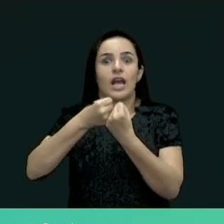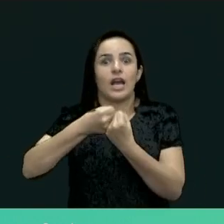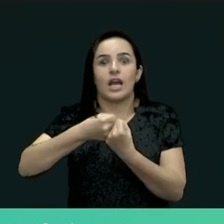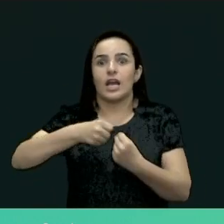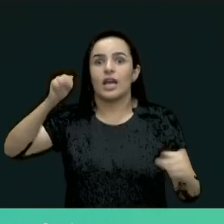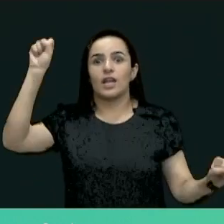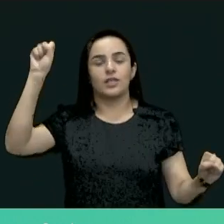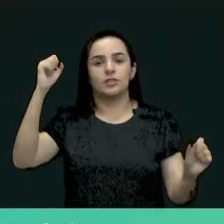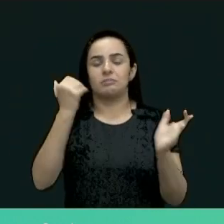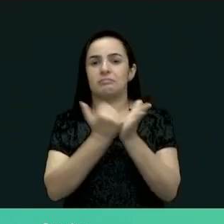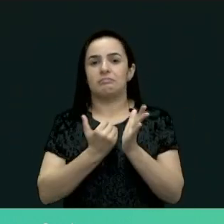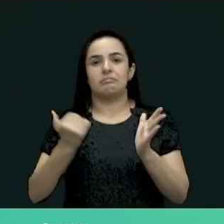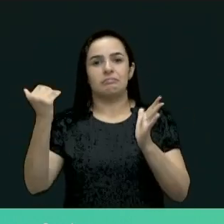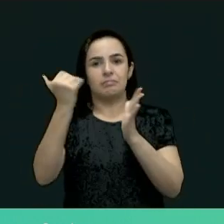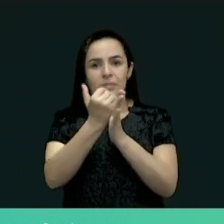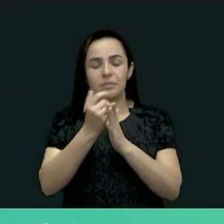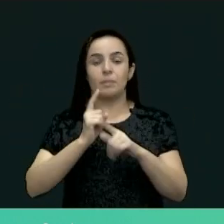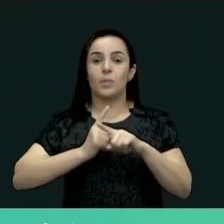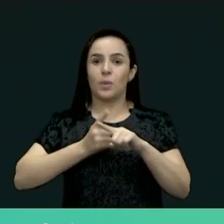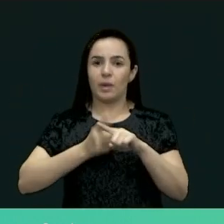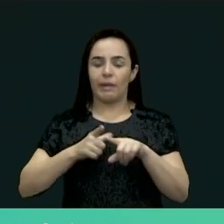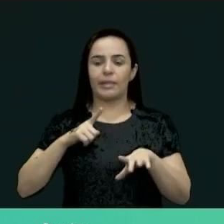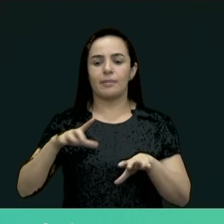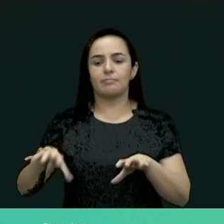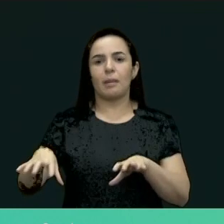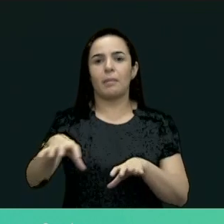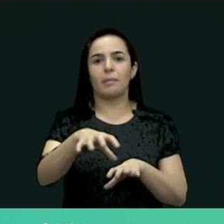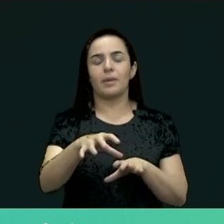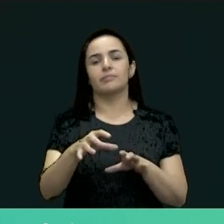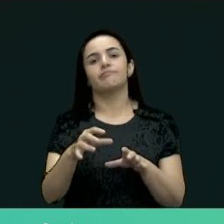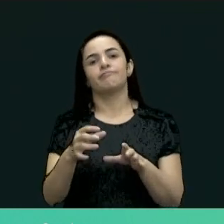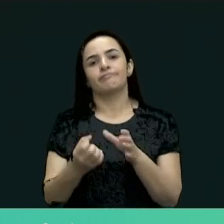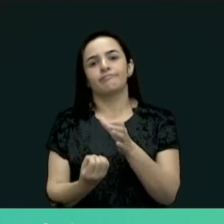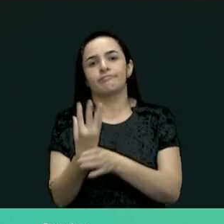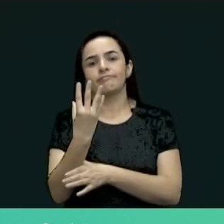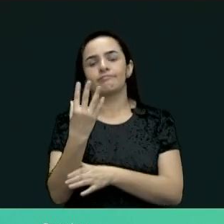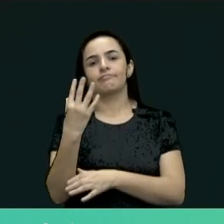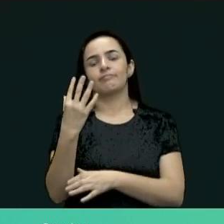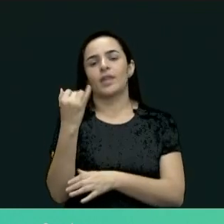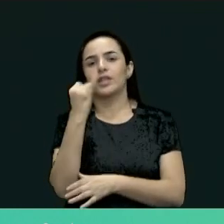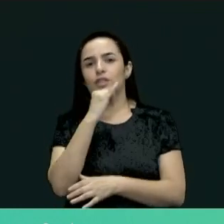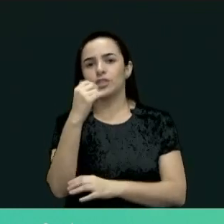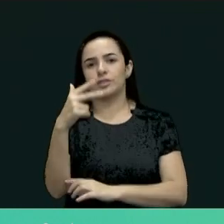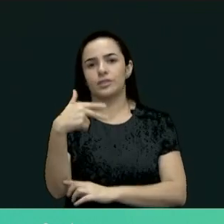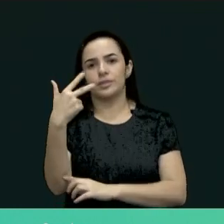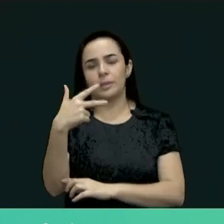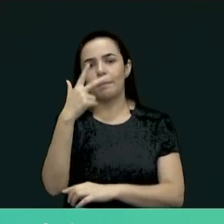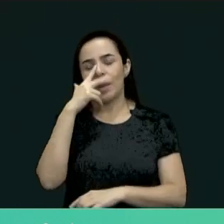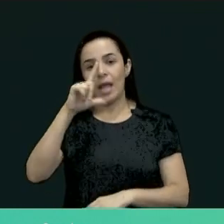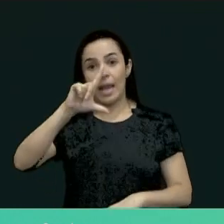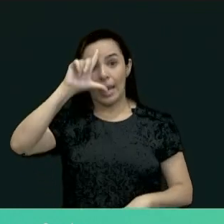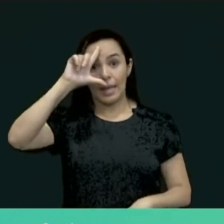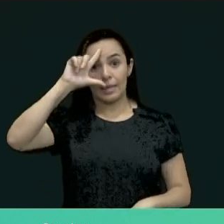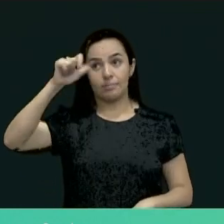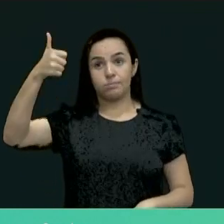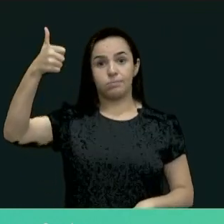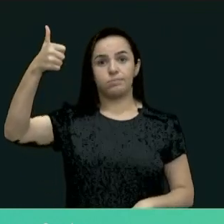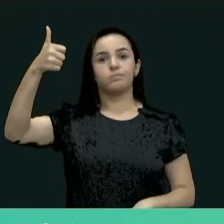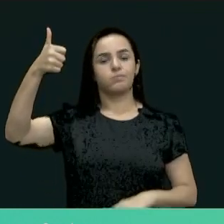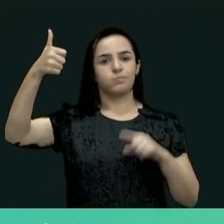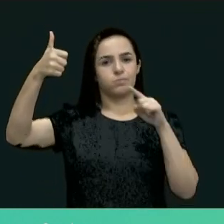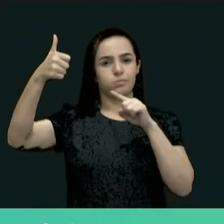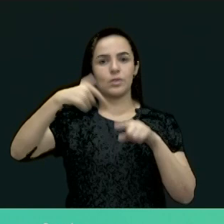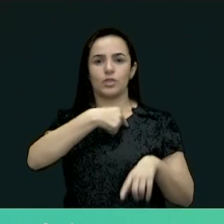Brasil por ano em capacidade instalada. Então, é natural que ela lidere esse processo de investimento. E